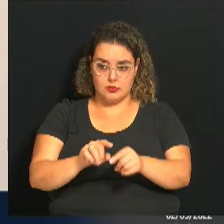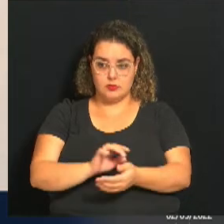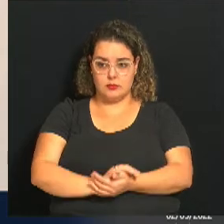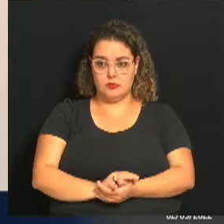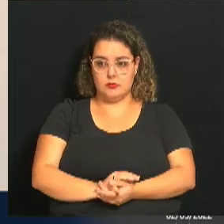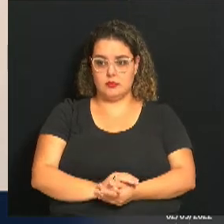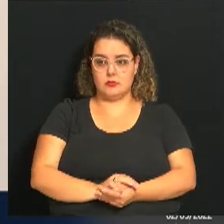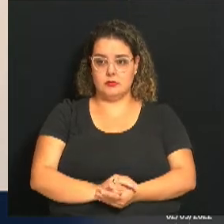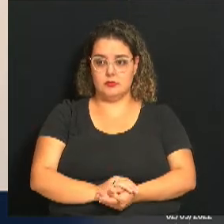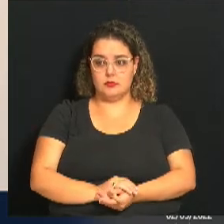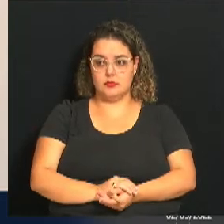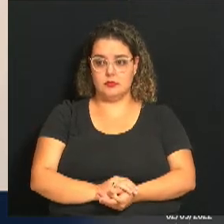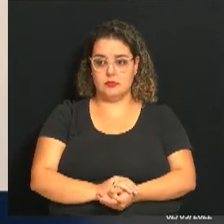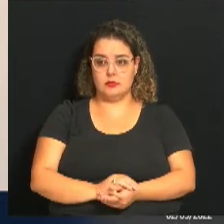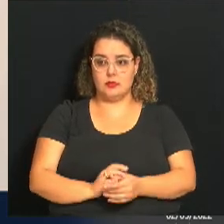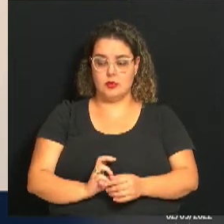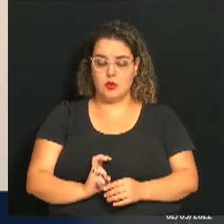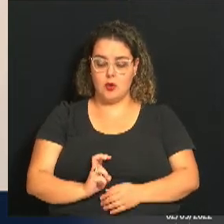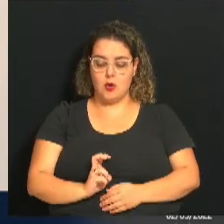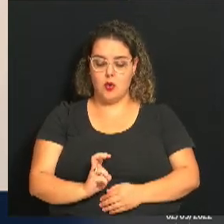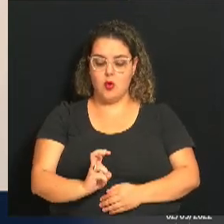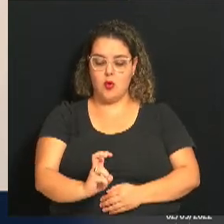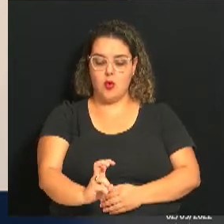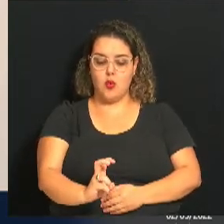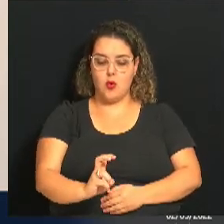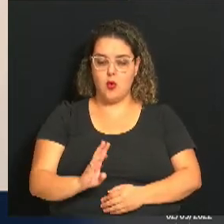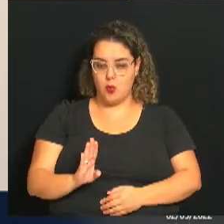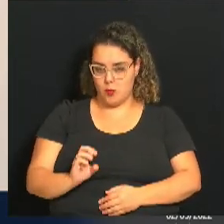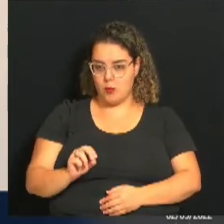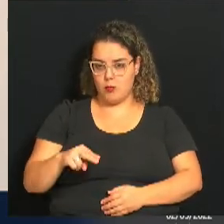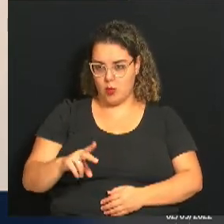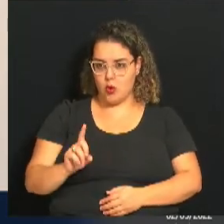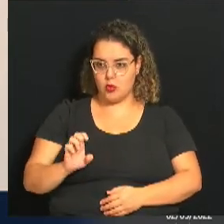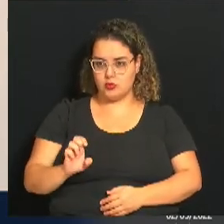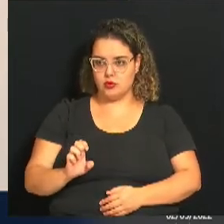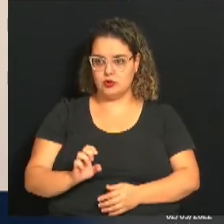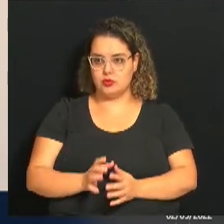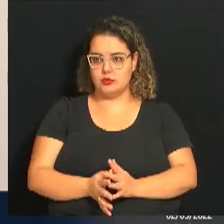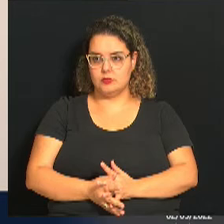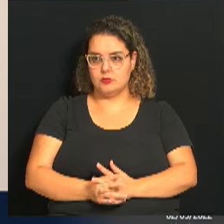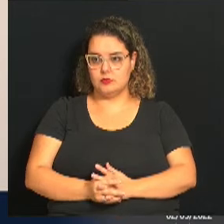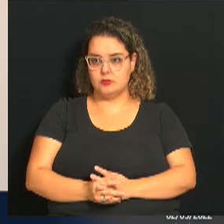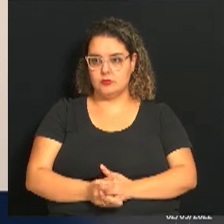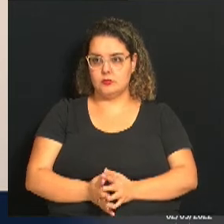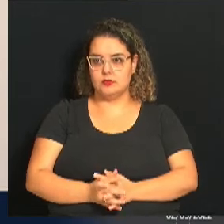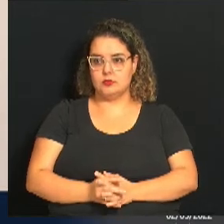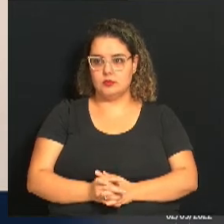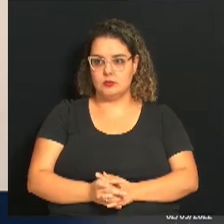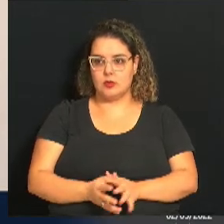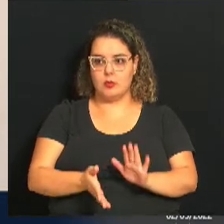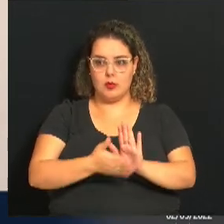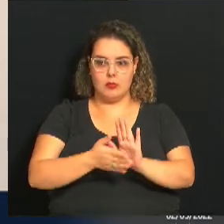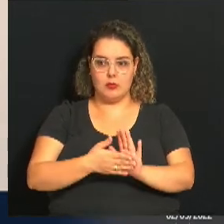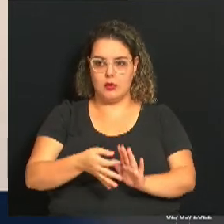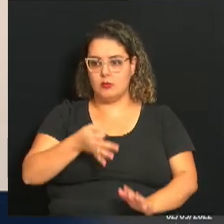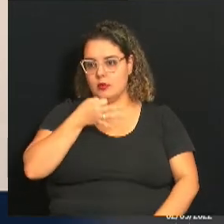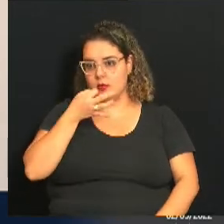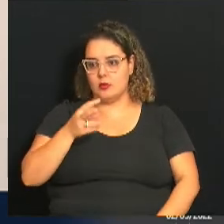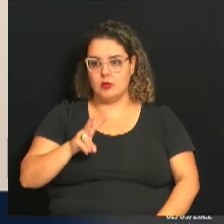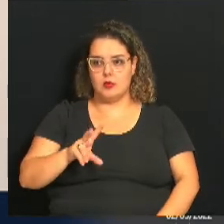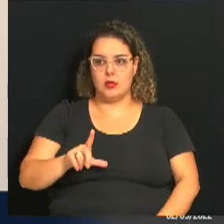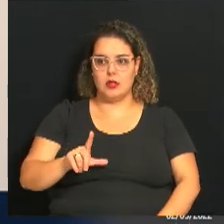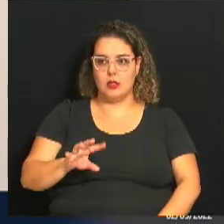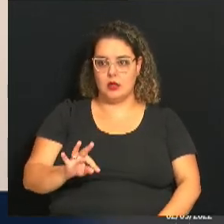ao bonde que você citou, né, do Requali que foi colocado e do VLT,